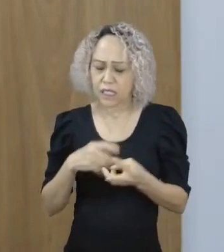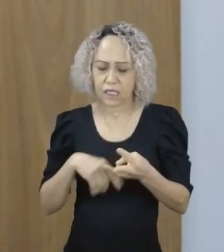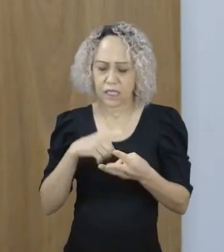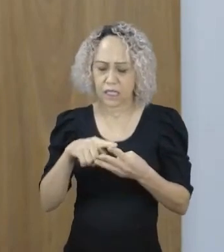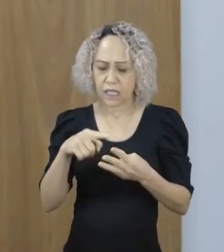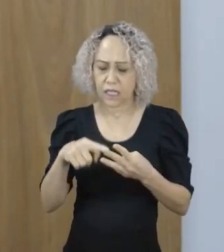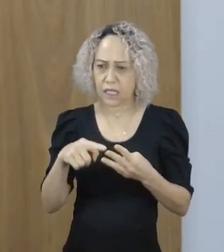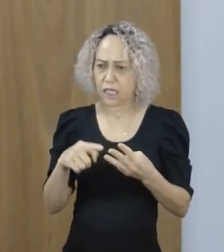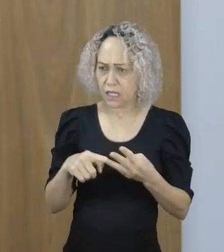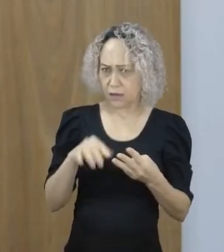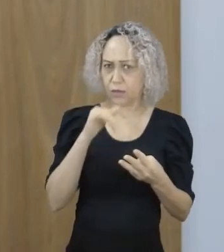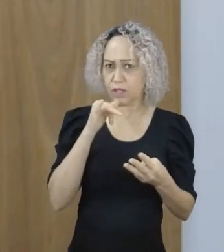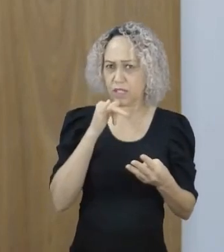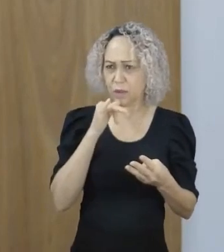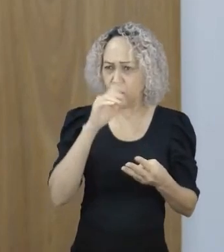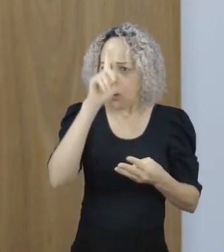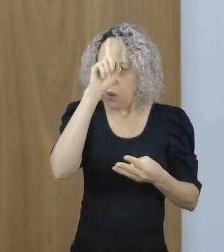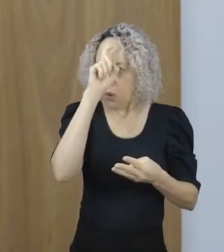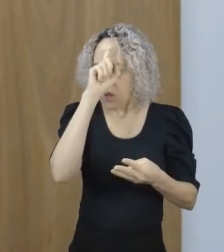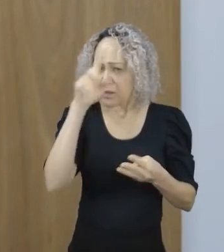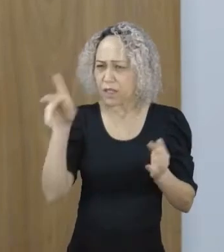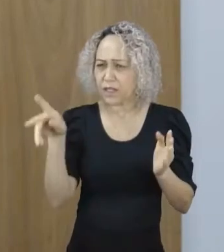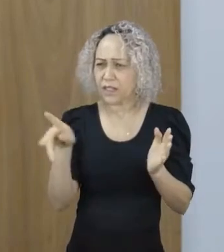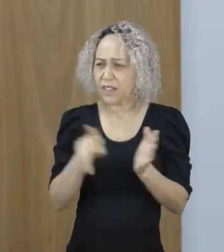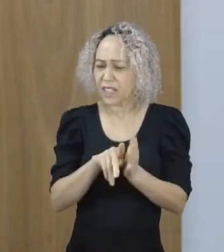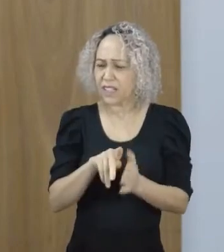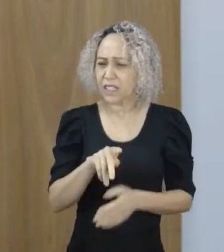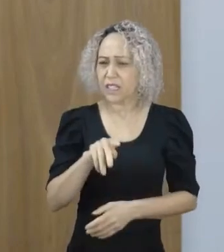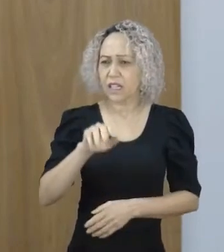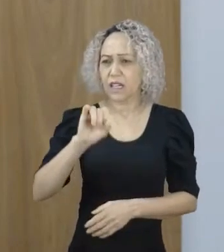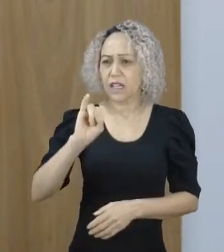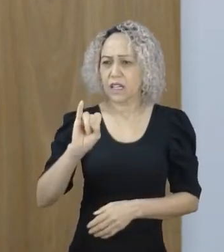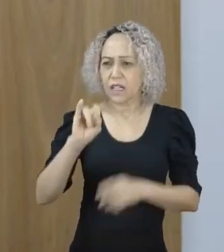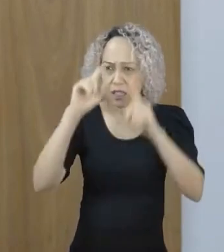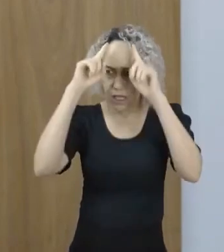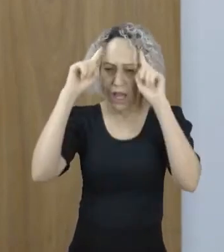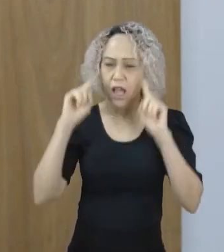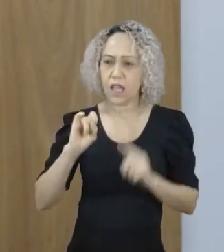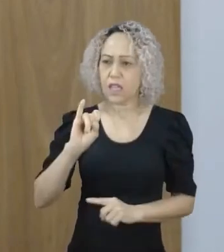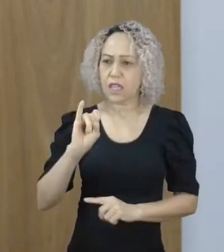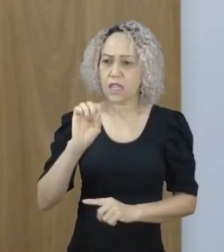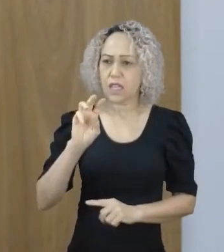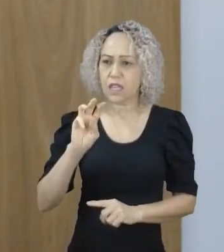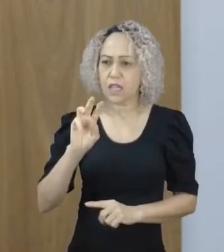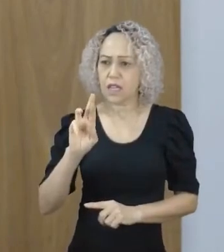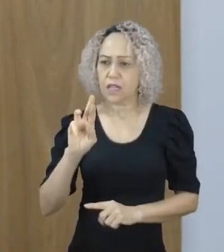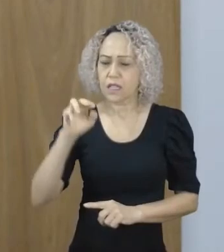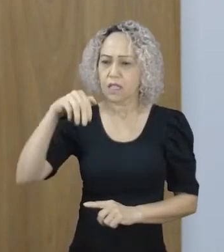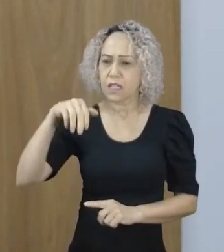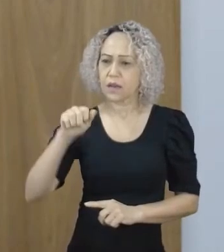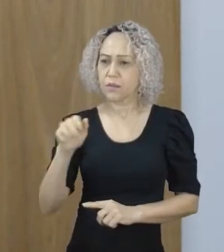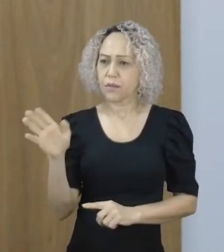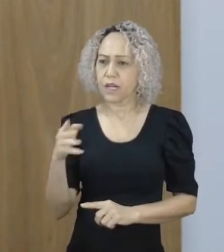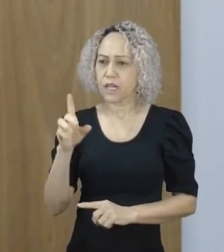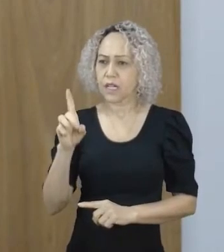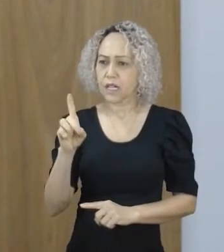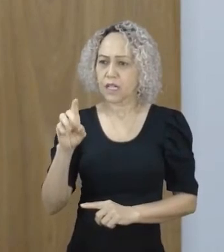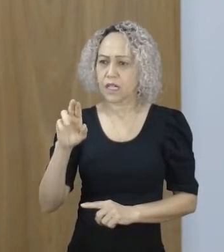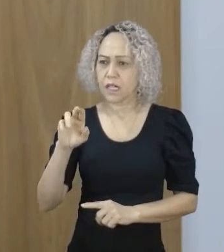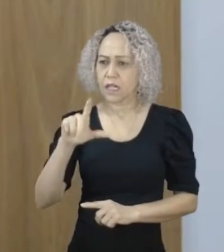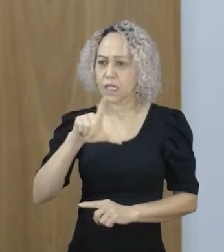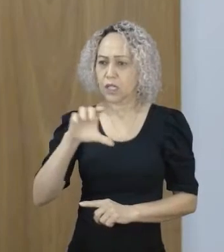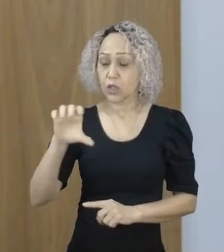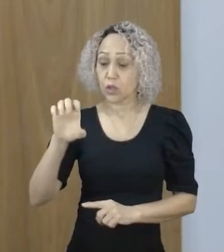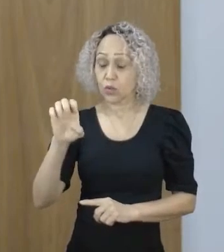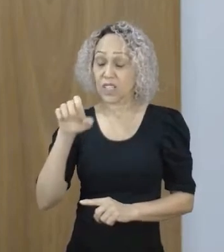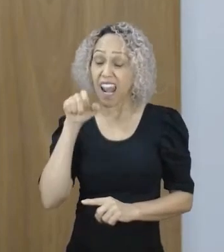serviços: o Hospital de Irmã Dulce, que é o maior hospital filantrópico do Norte e Nordeste, 100% SUS. Temos o Hospital de X Maltês, não sei se